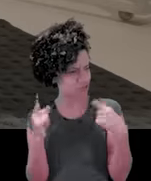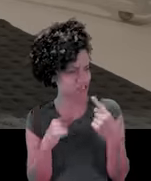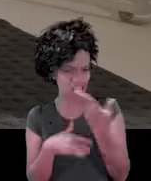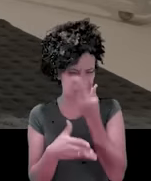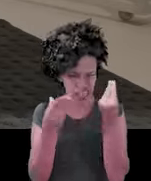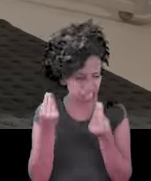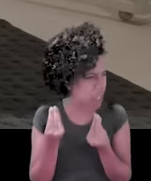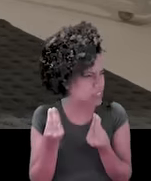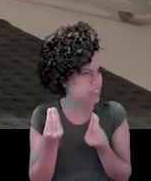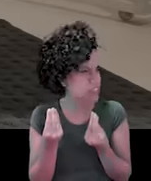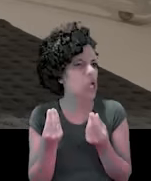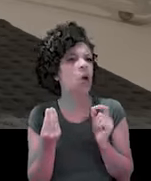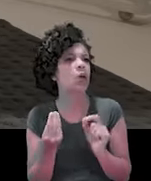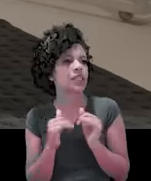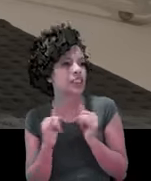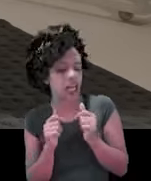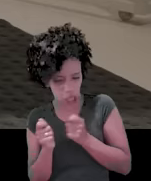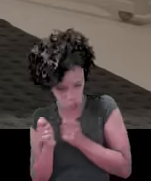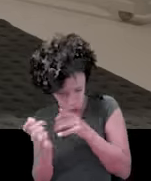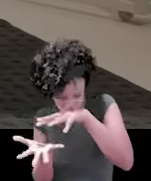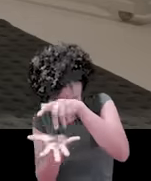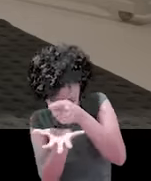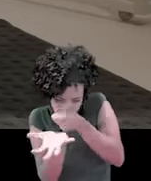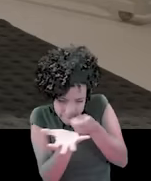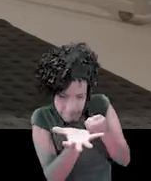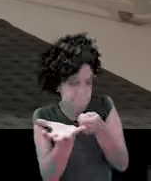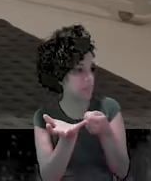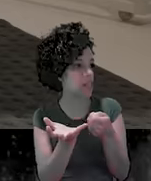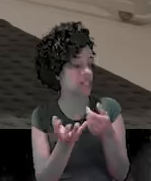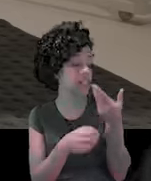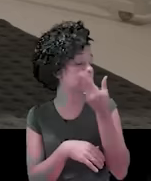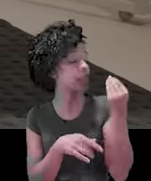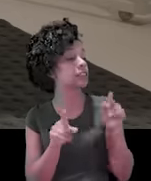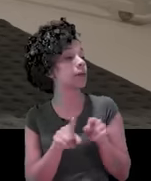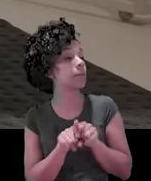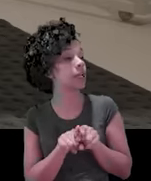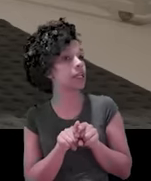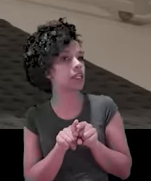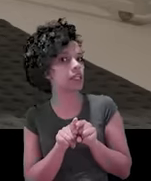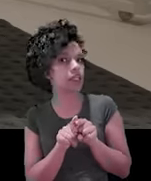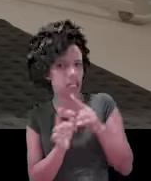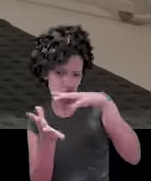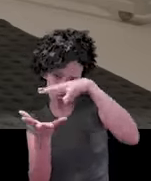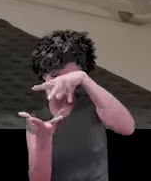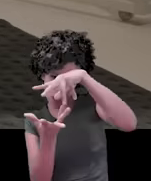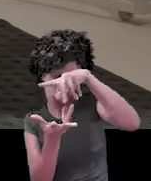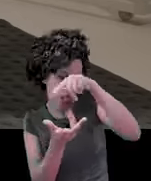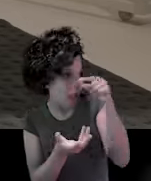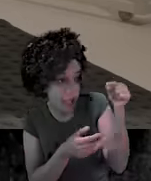doida hoje a gente esquece que essa energia que rege ela e a gente esquece que aqui nesse